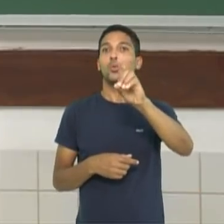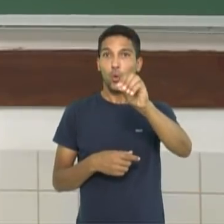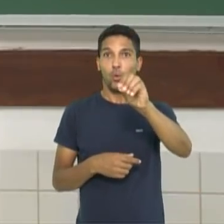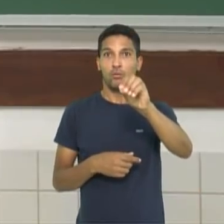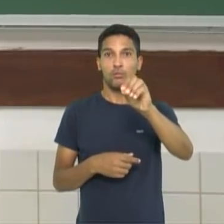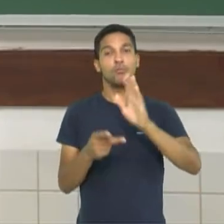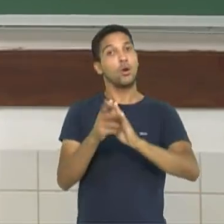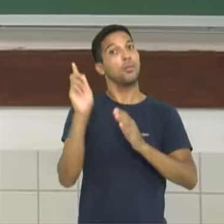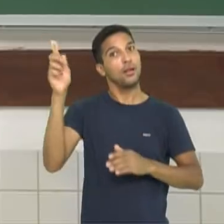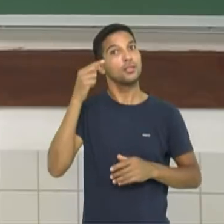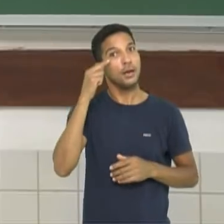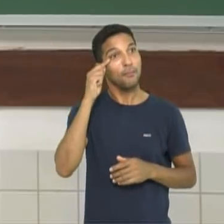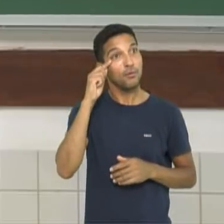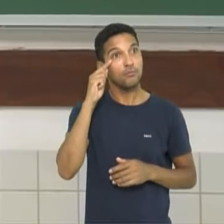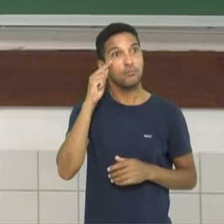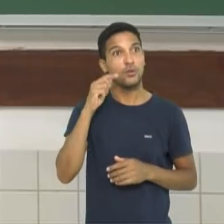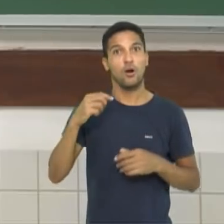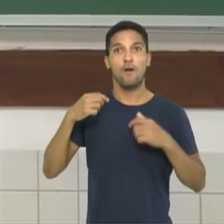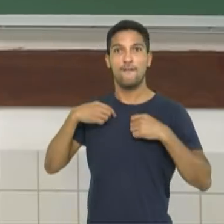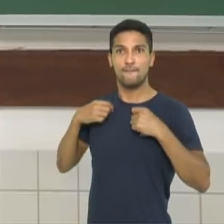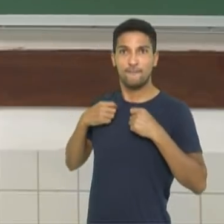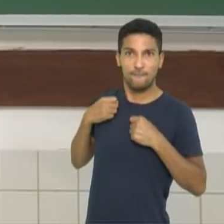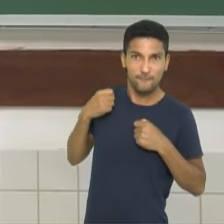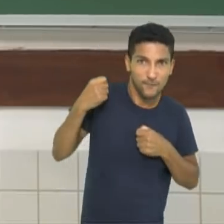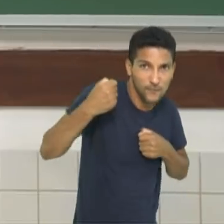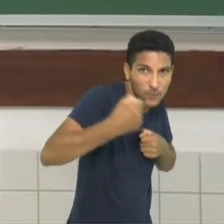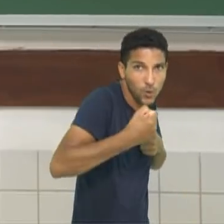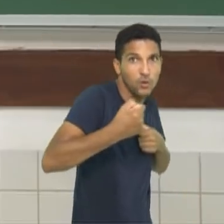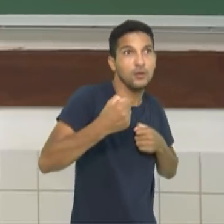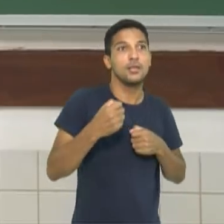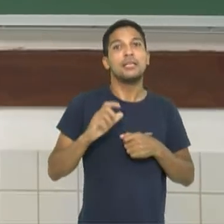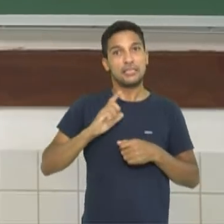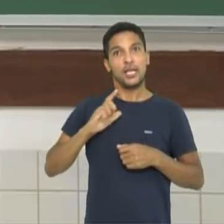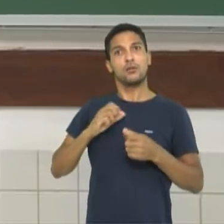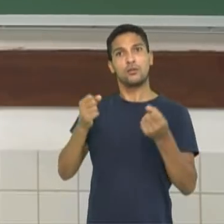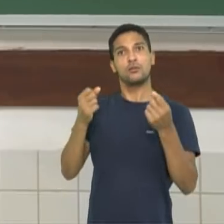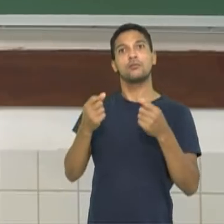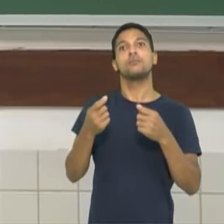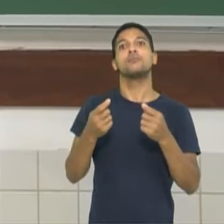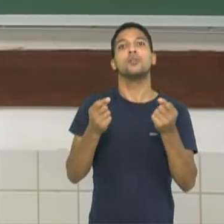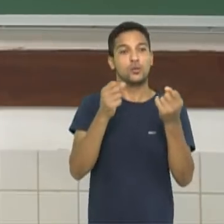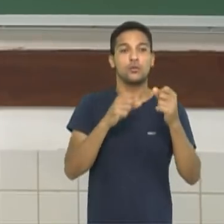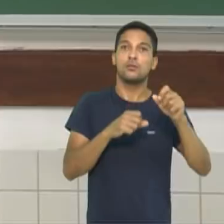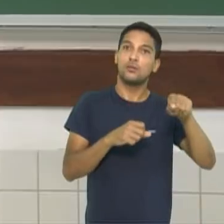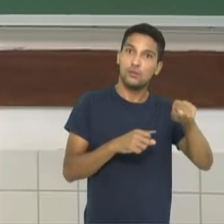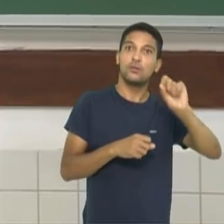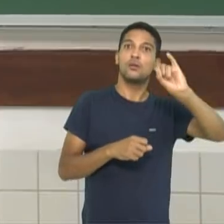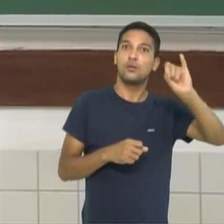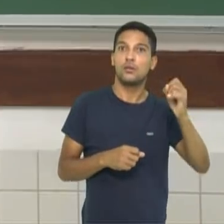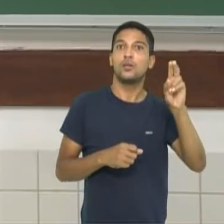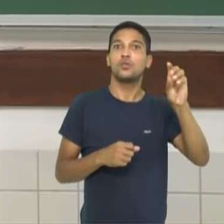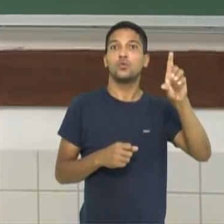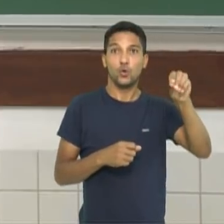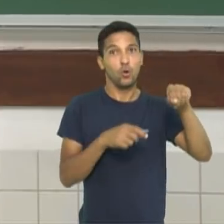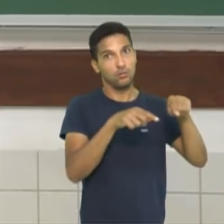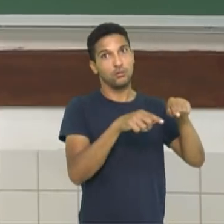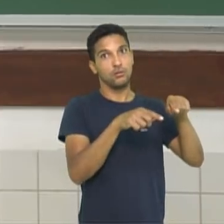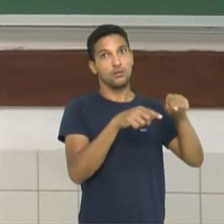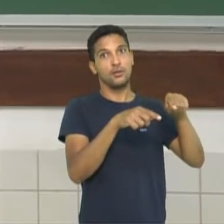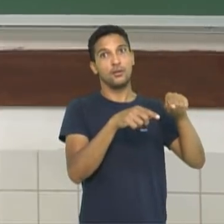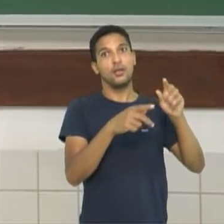terrível ao meu adversário, tá? Ao invés das guerras, as lutas foram utilizadas como meio de ajudar o ser